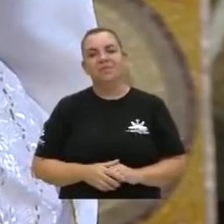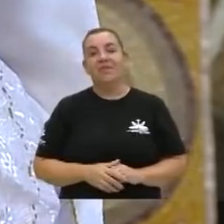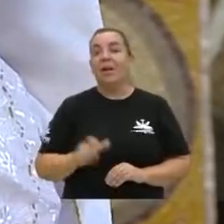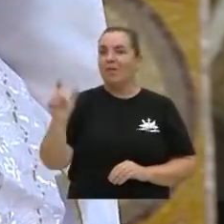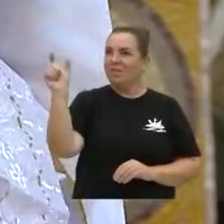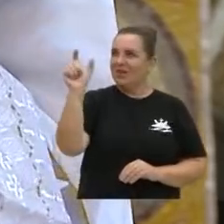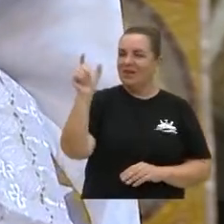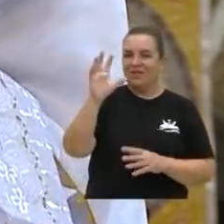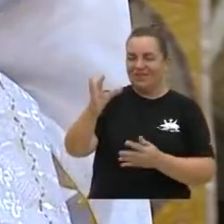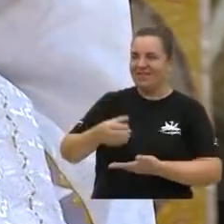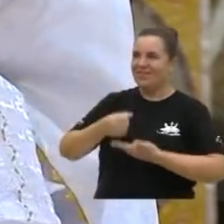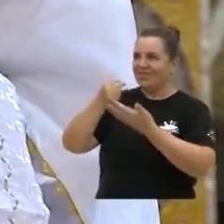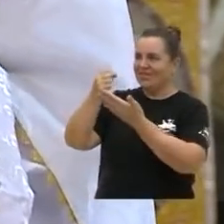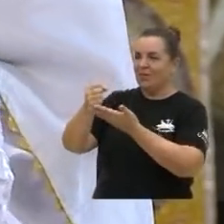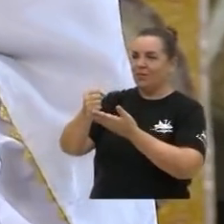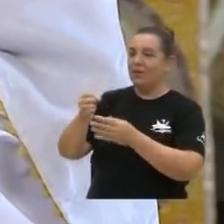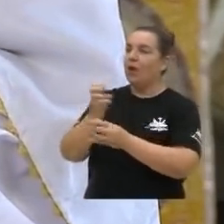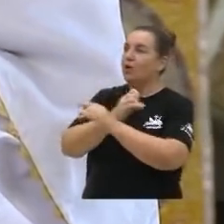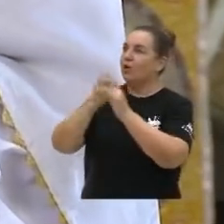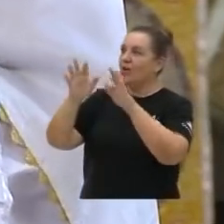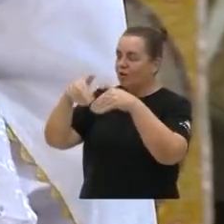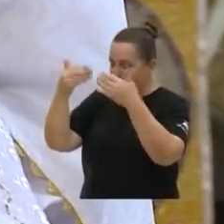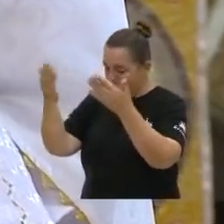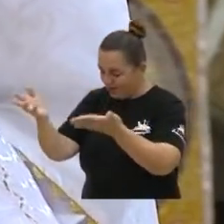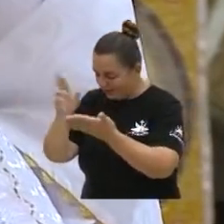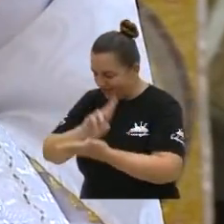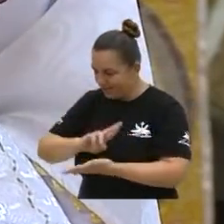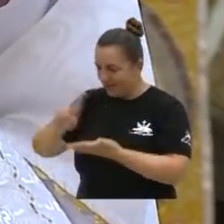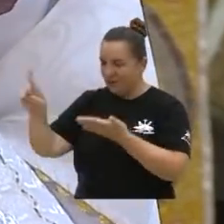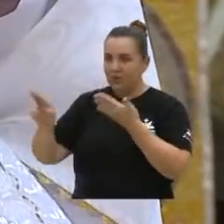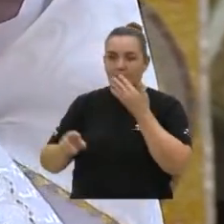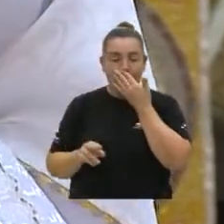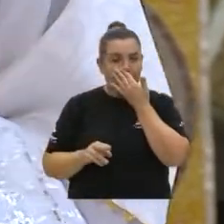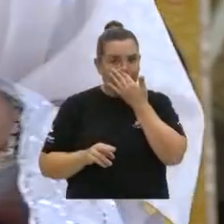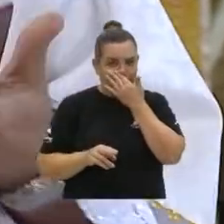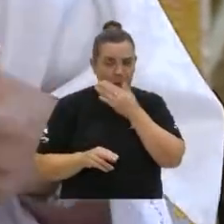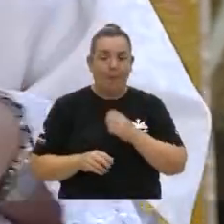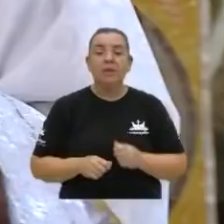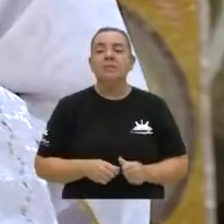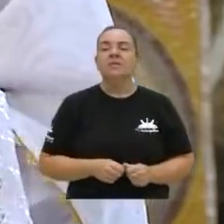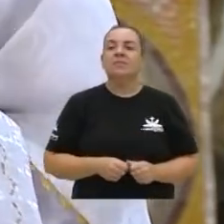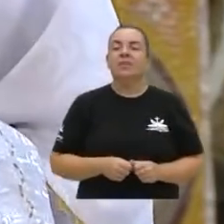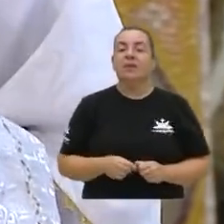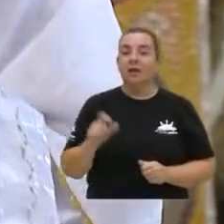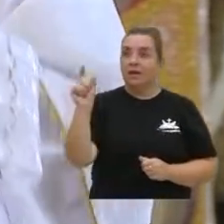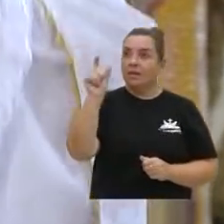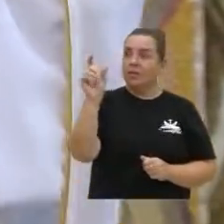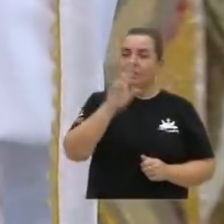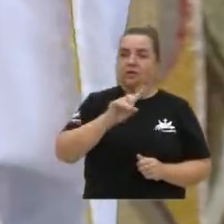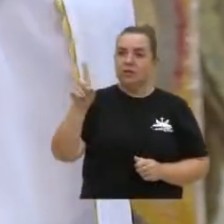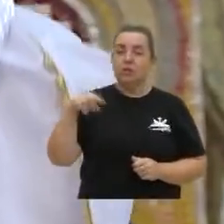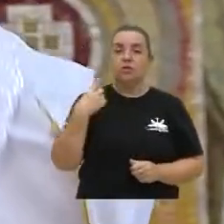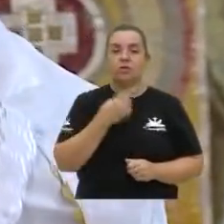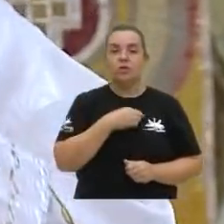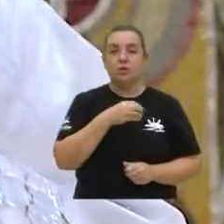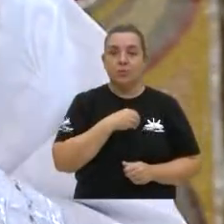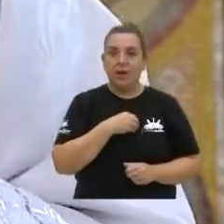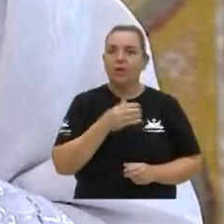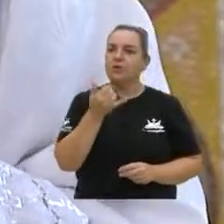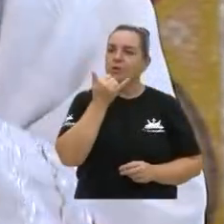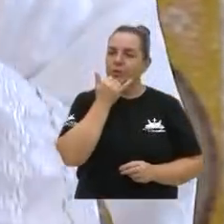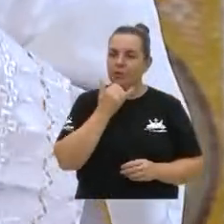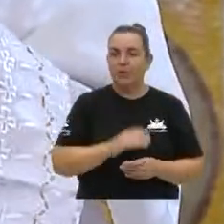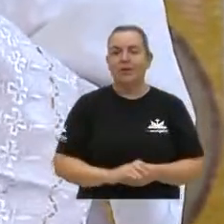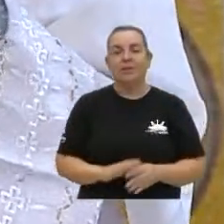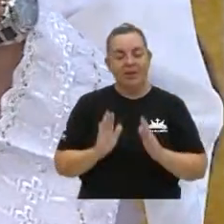Palavra da salvação. Glória a vós, Senhor. Que a palavra de Deus perdoe os